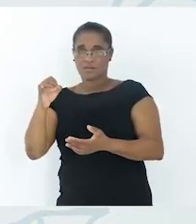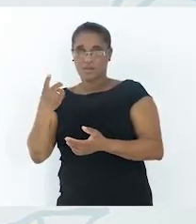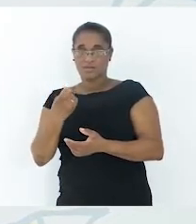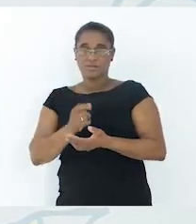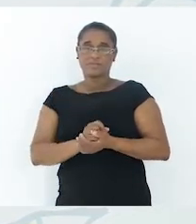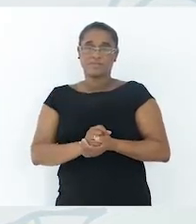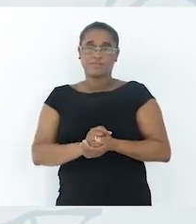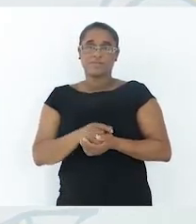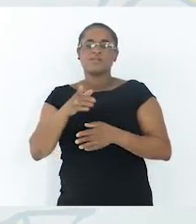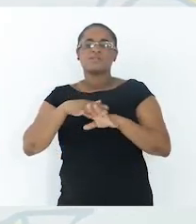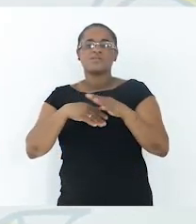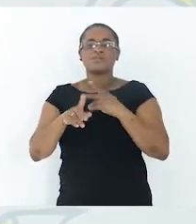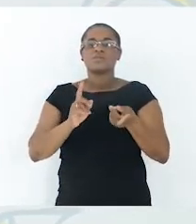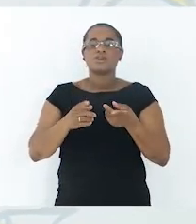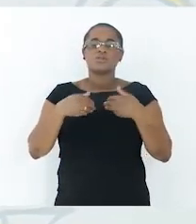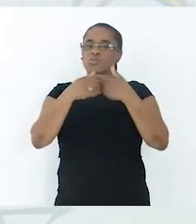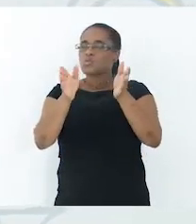devemos fazer? Então, no total, eu devo